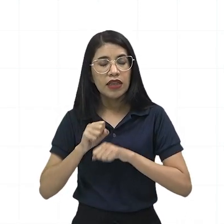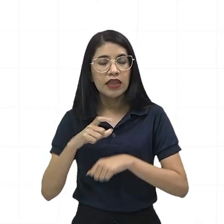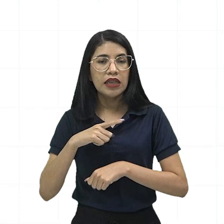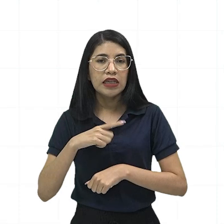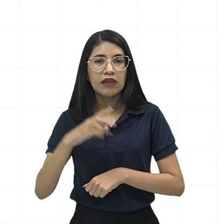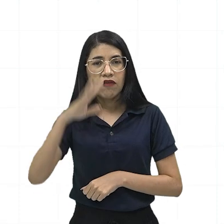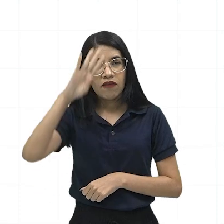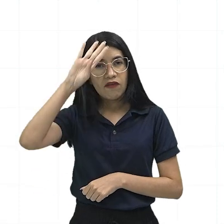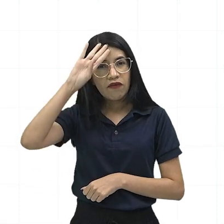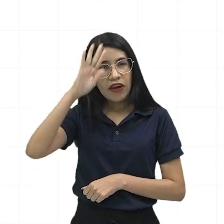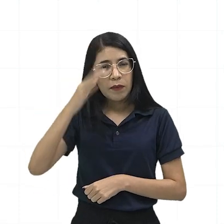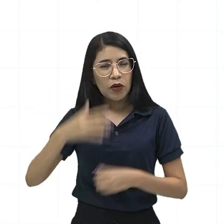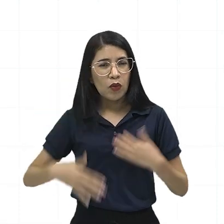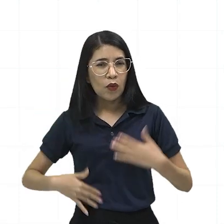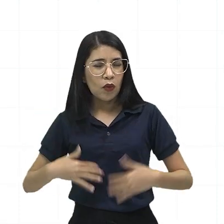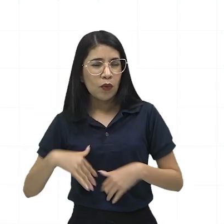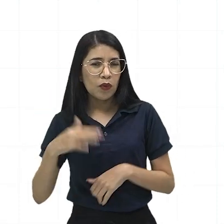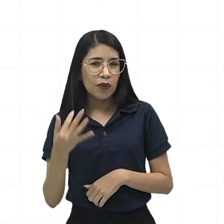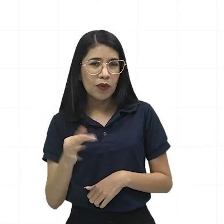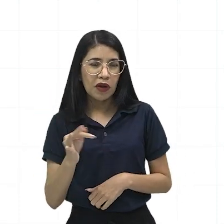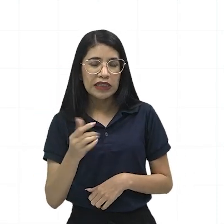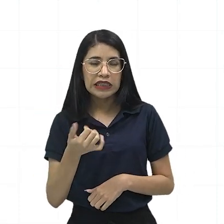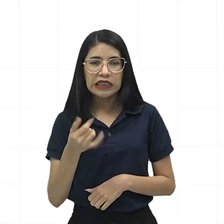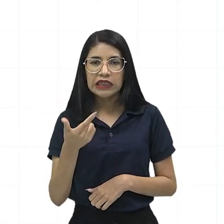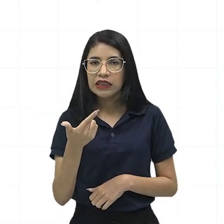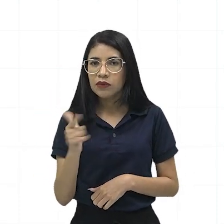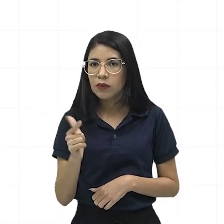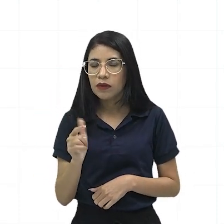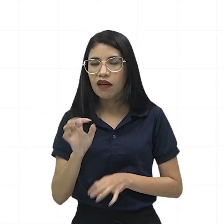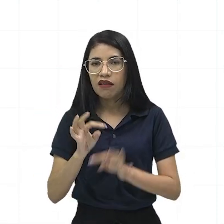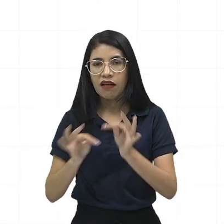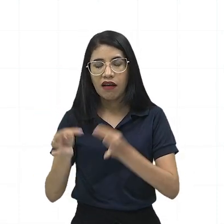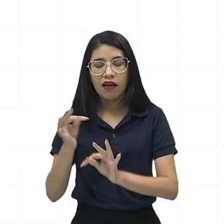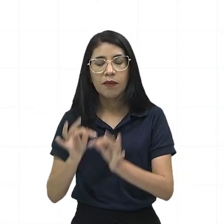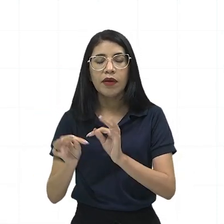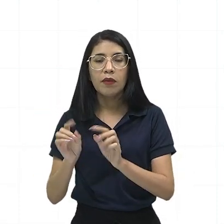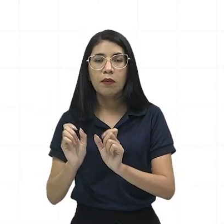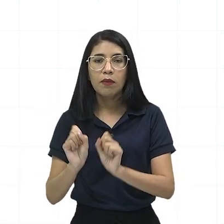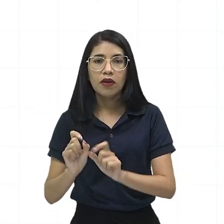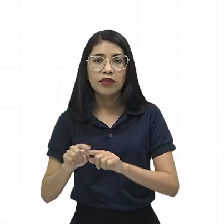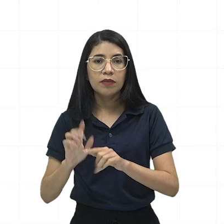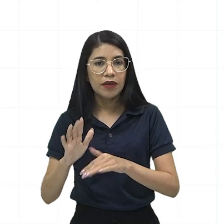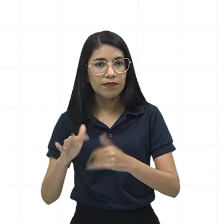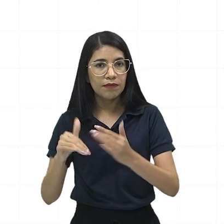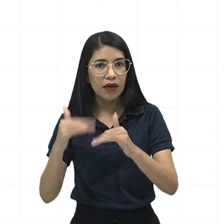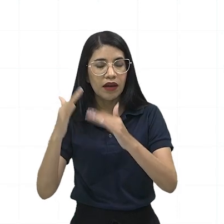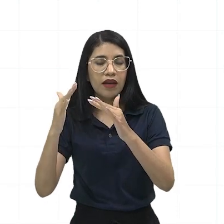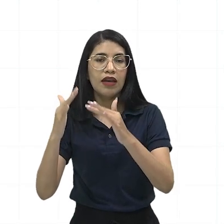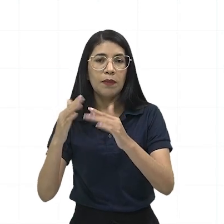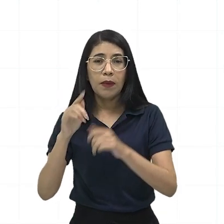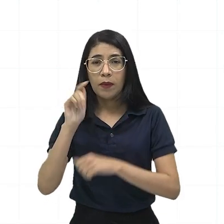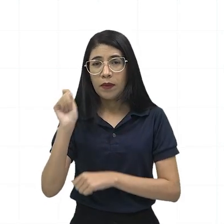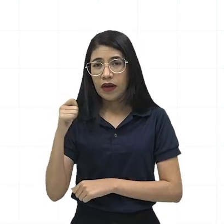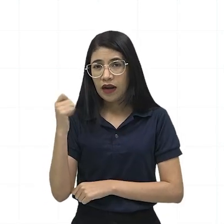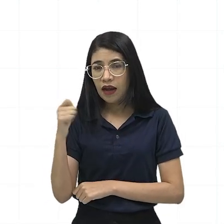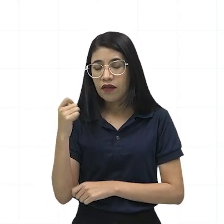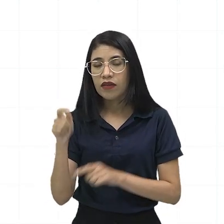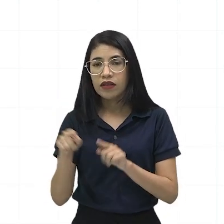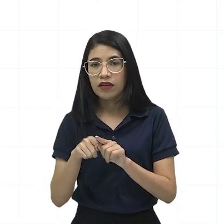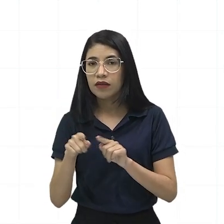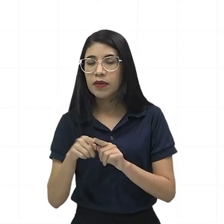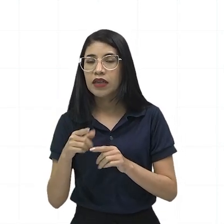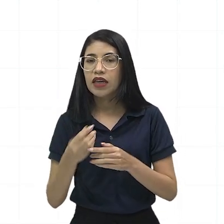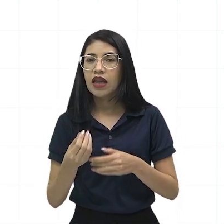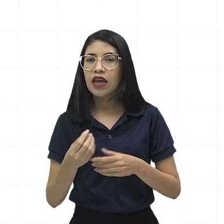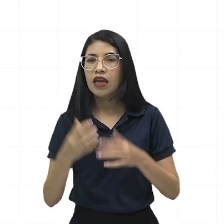e dores no corpo, e se não for tratada, a sífilis pode evoluir para estágios mais graves e